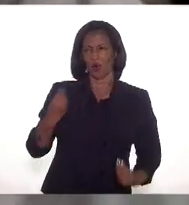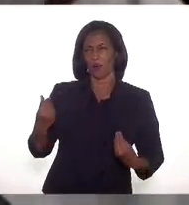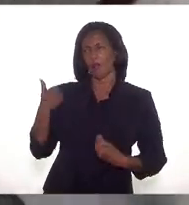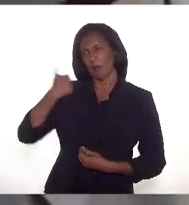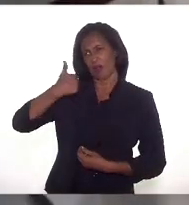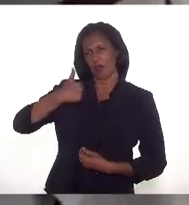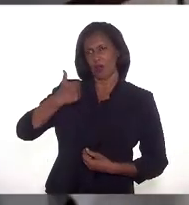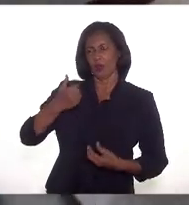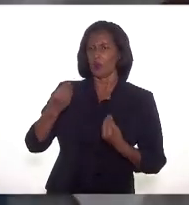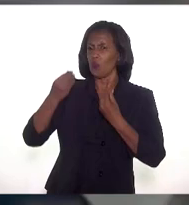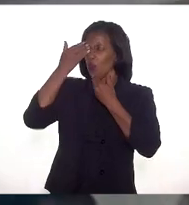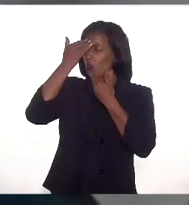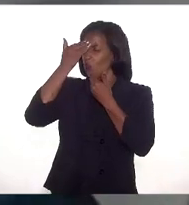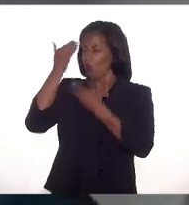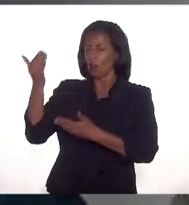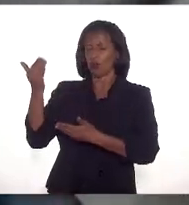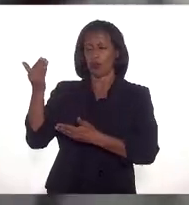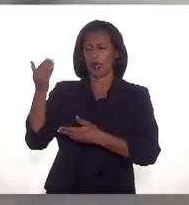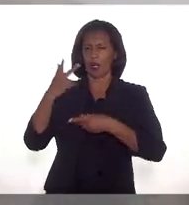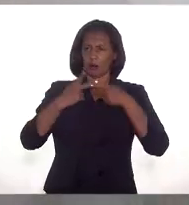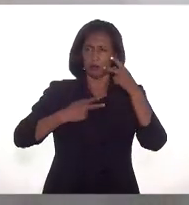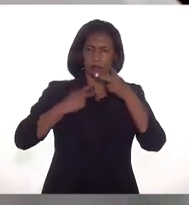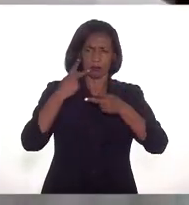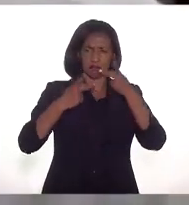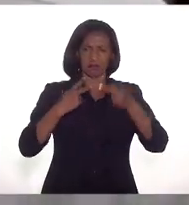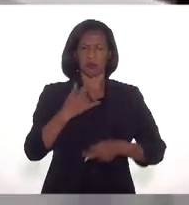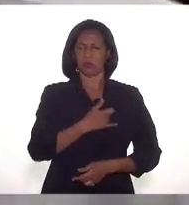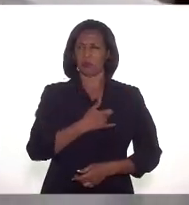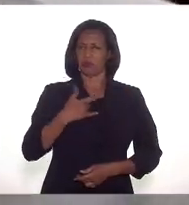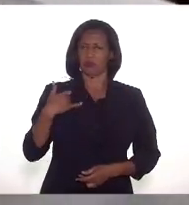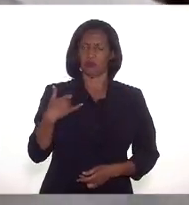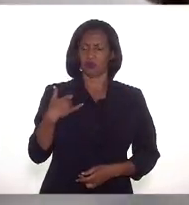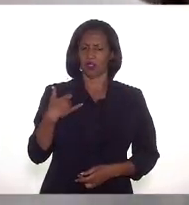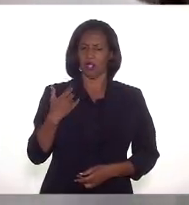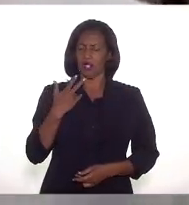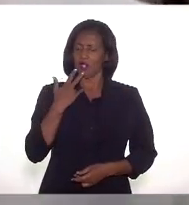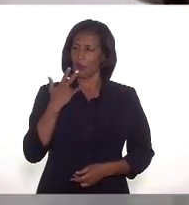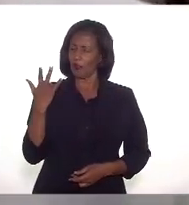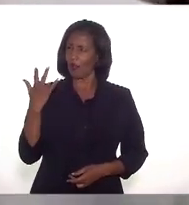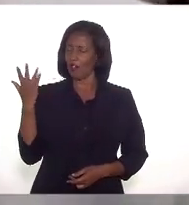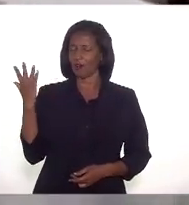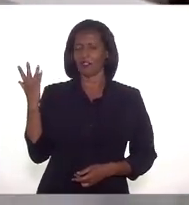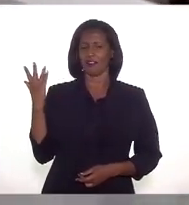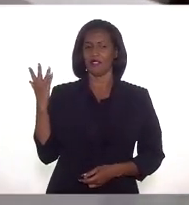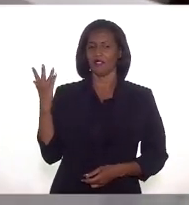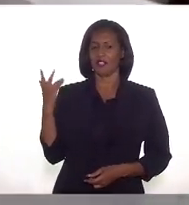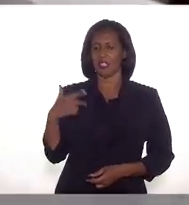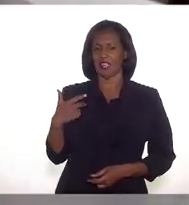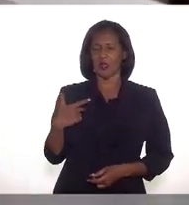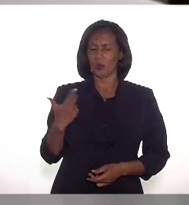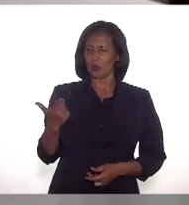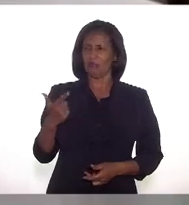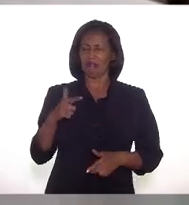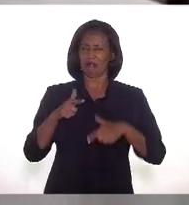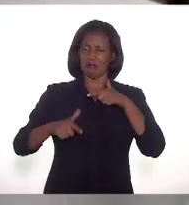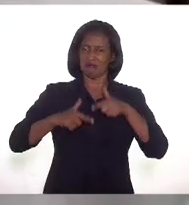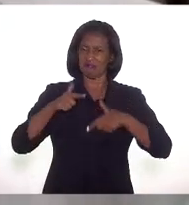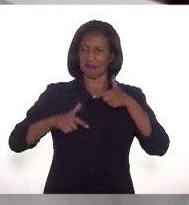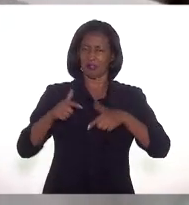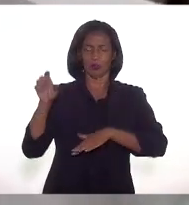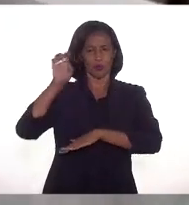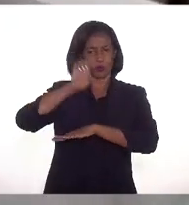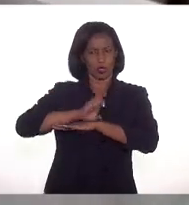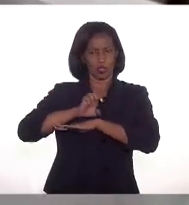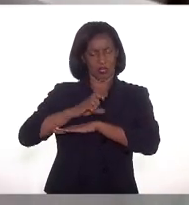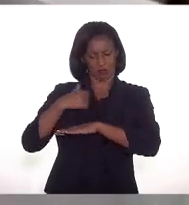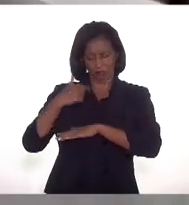palavras. Me sinto muito lisonjeado e digo para a senhora que eu sou um servidor do Estado e estou aqui